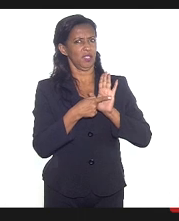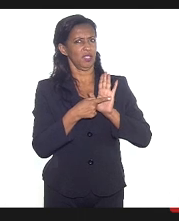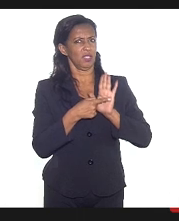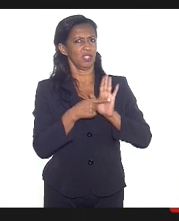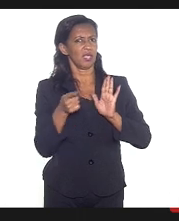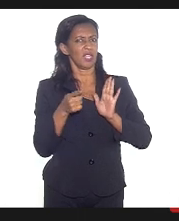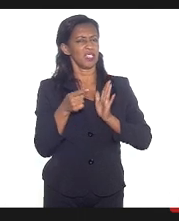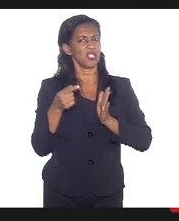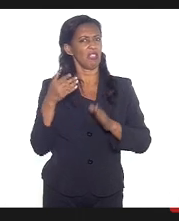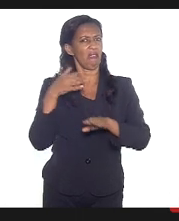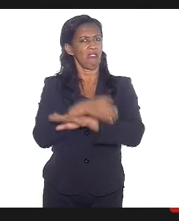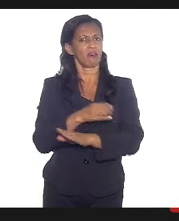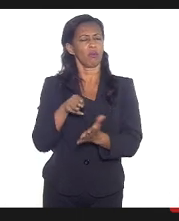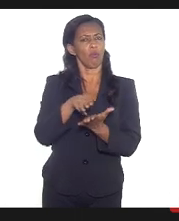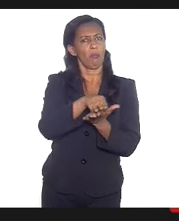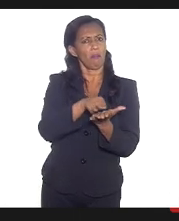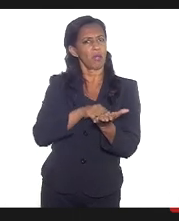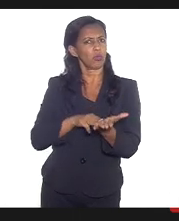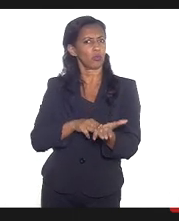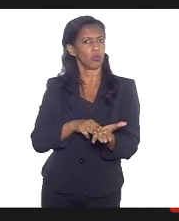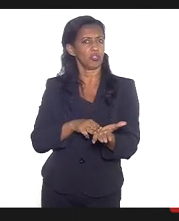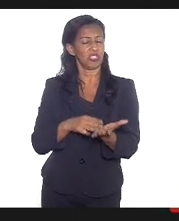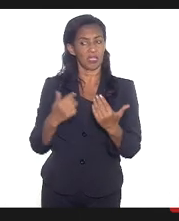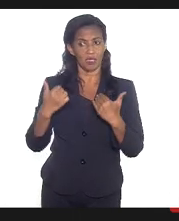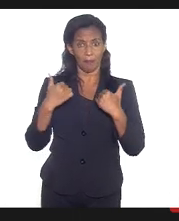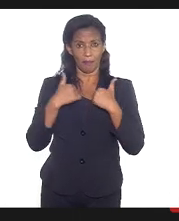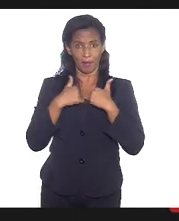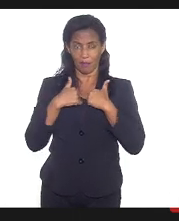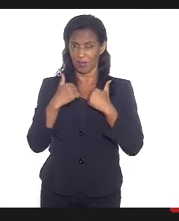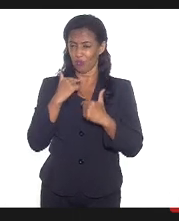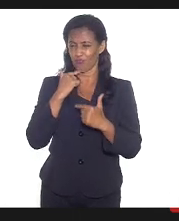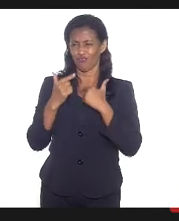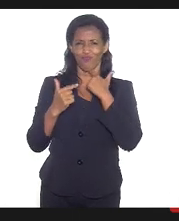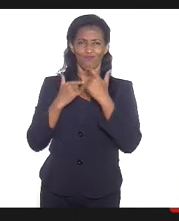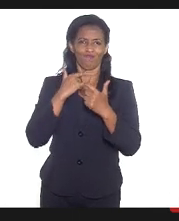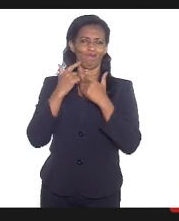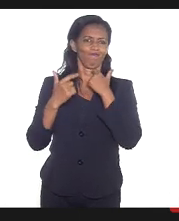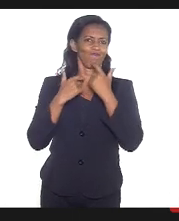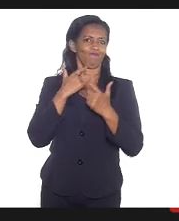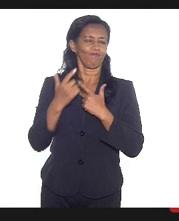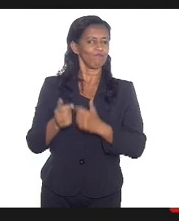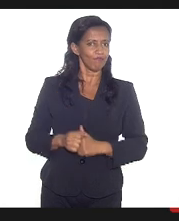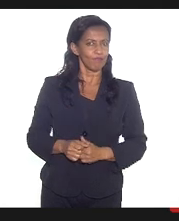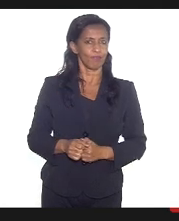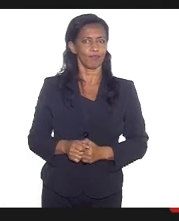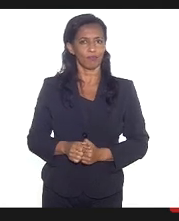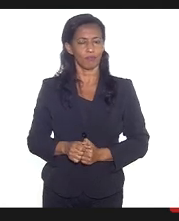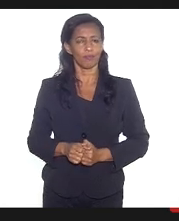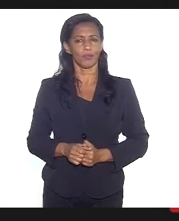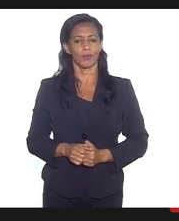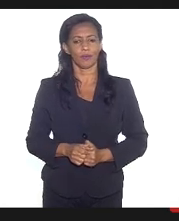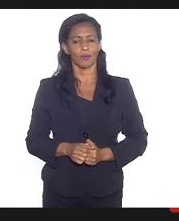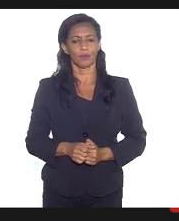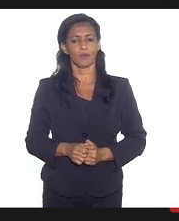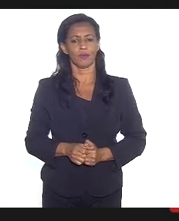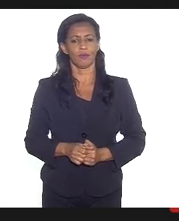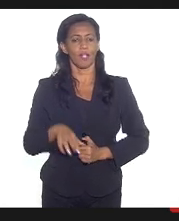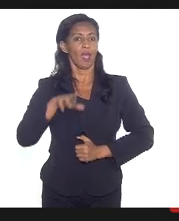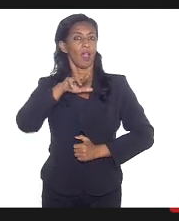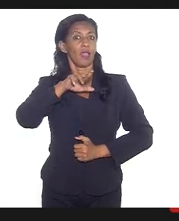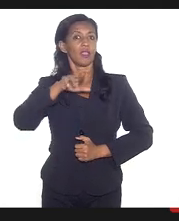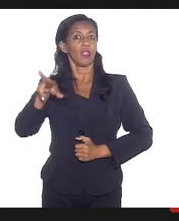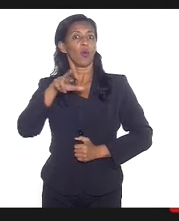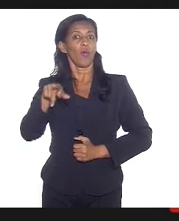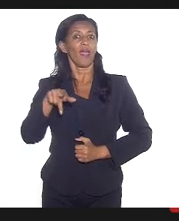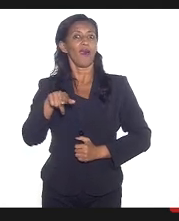de metodologias que, para mim, são duvidosas, vamos dizer assim. É, vamos dizer assim, não é o que está escrito